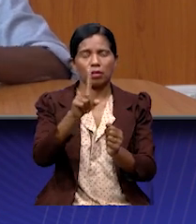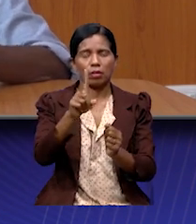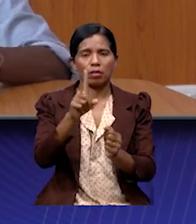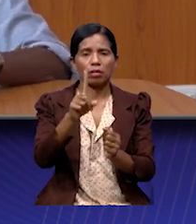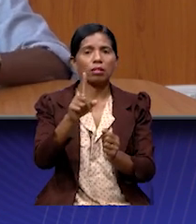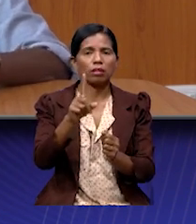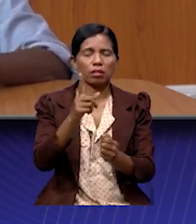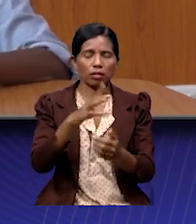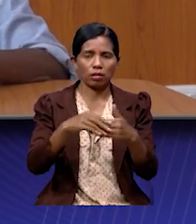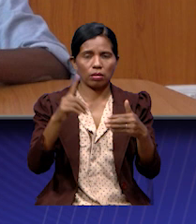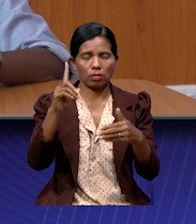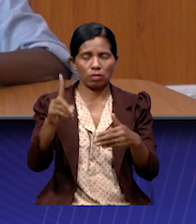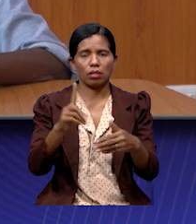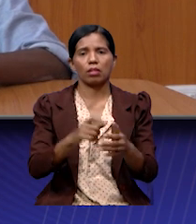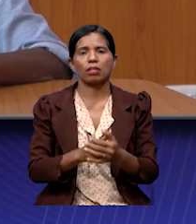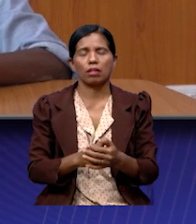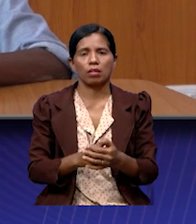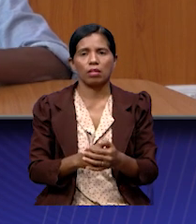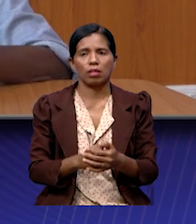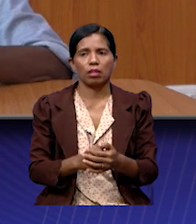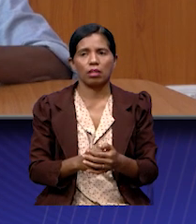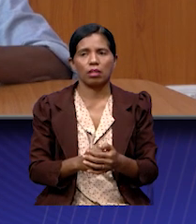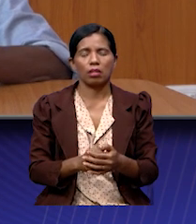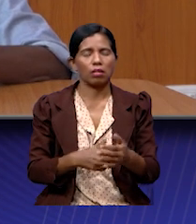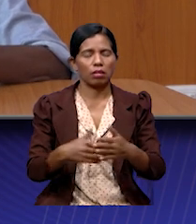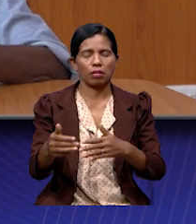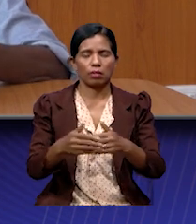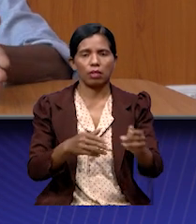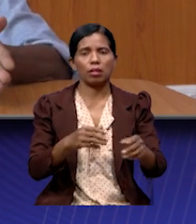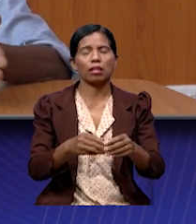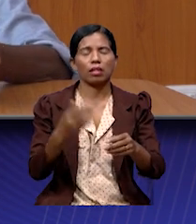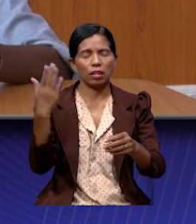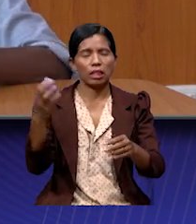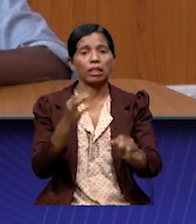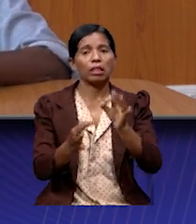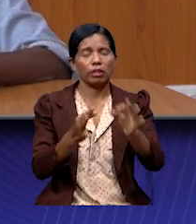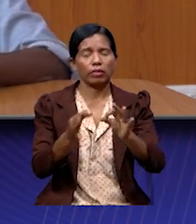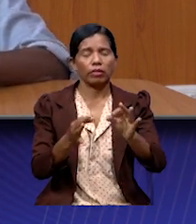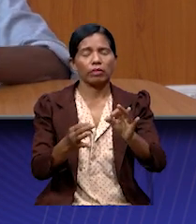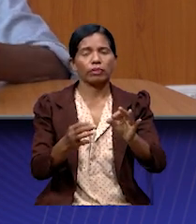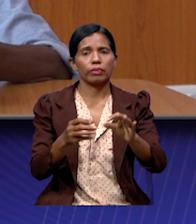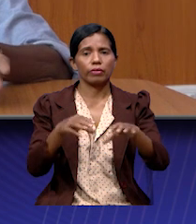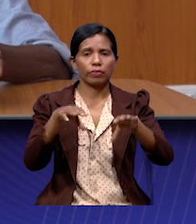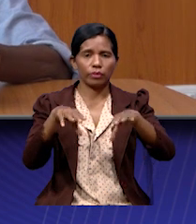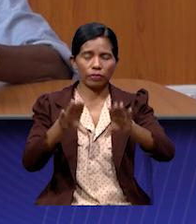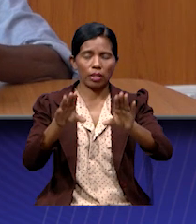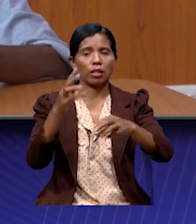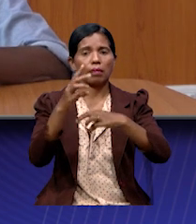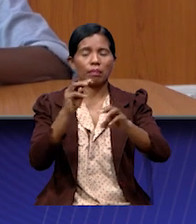né depende no ba depois quando mercado internacional hari ba situações